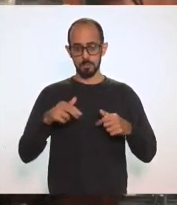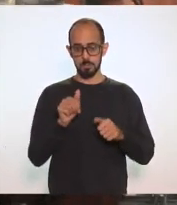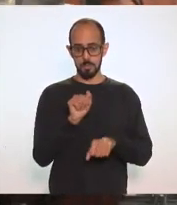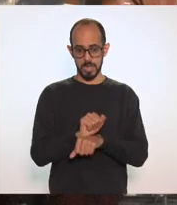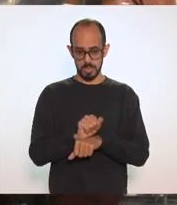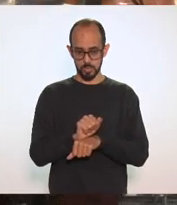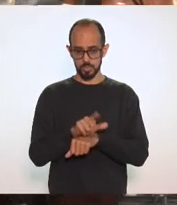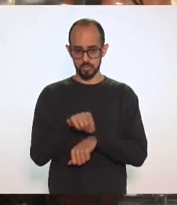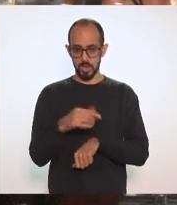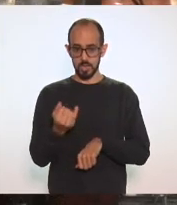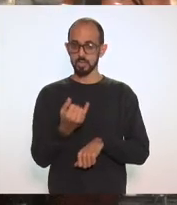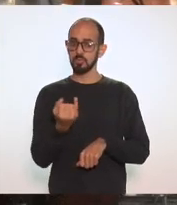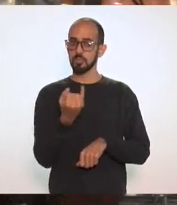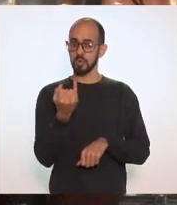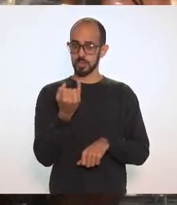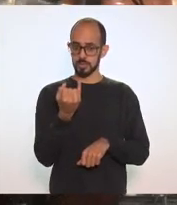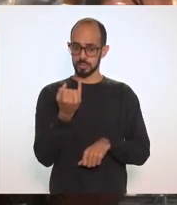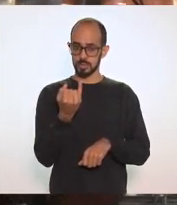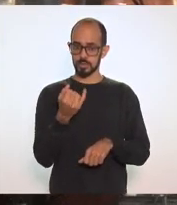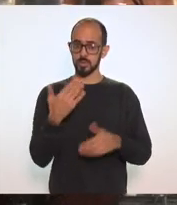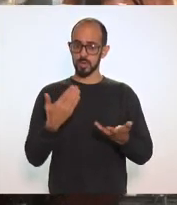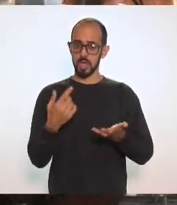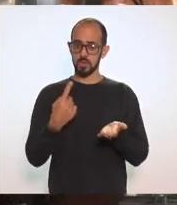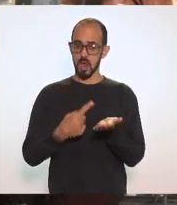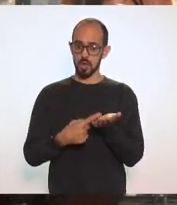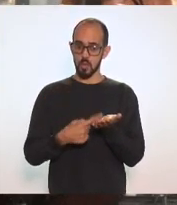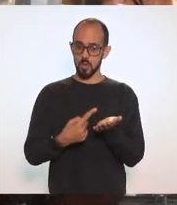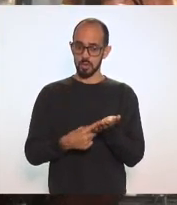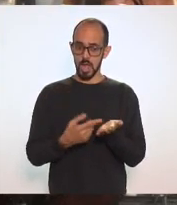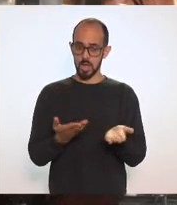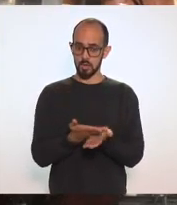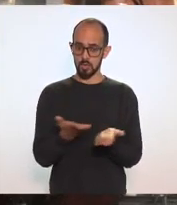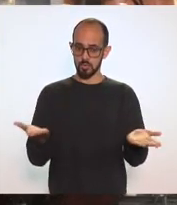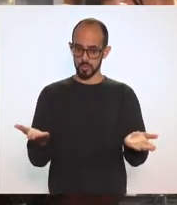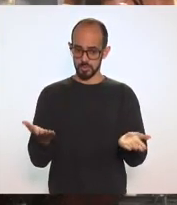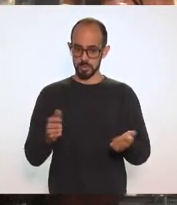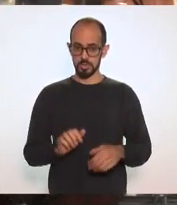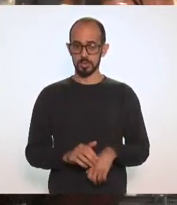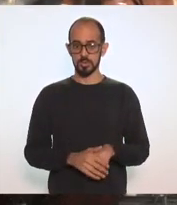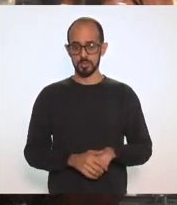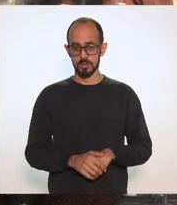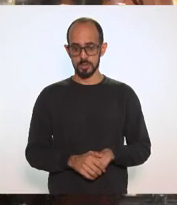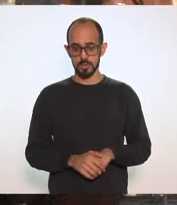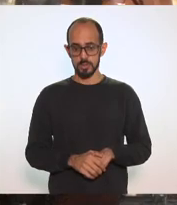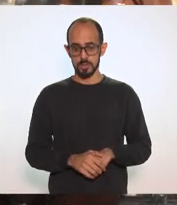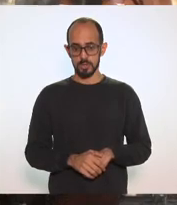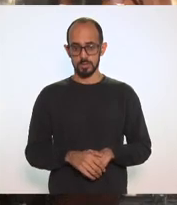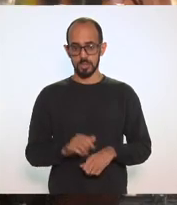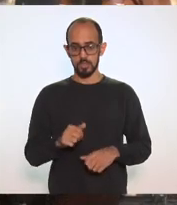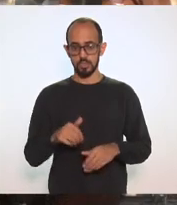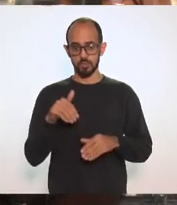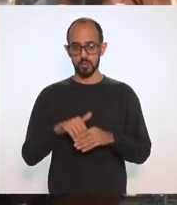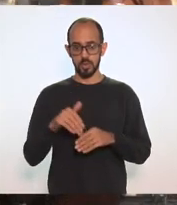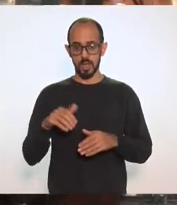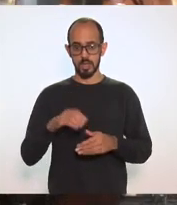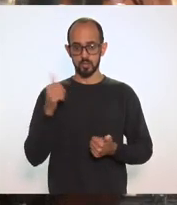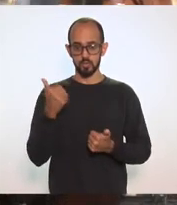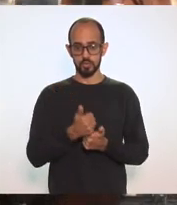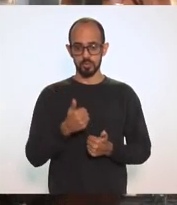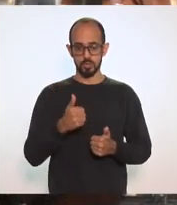de fundamental importância, então quero acordar com vocês, vou chamar os trabalhos à ordem. Vamos voltar o substitutivo da CCJ com a